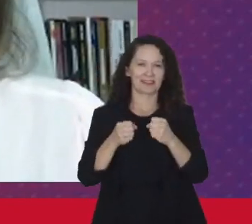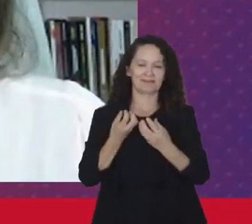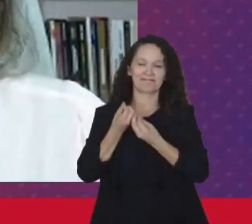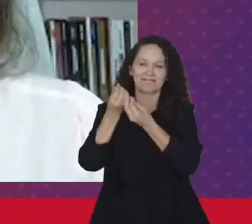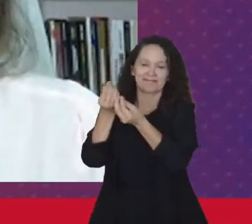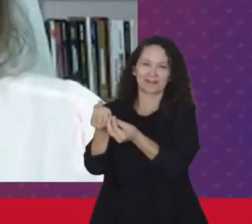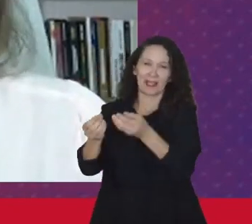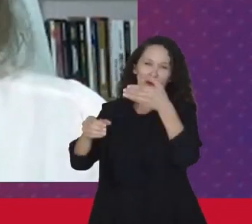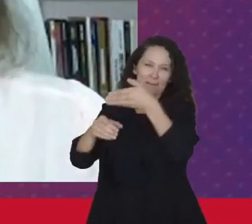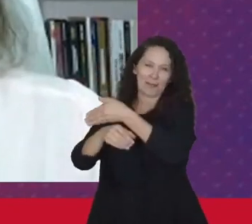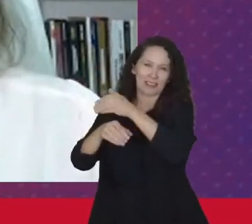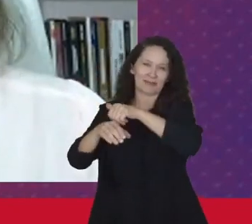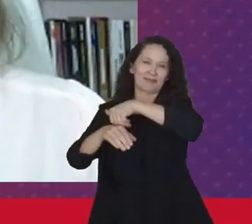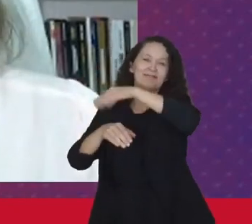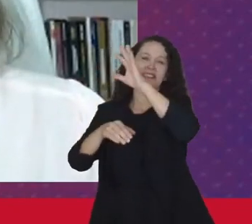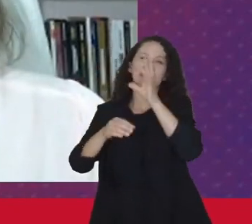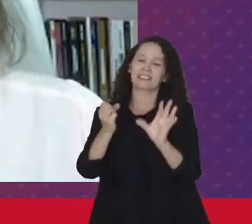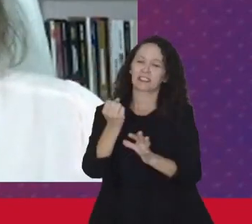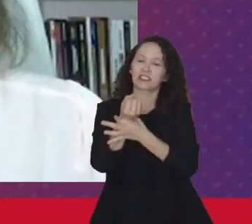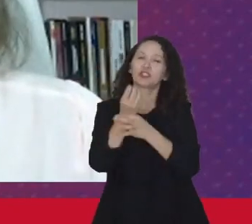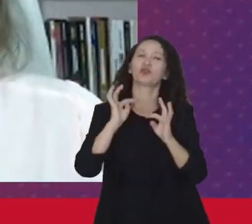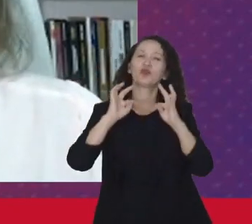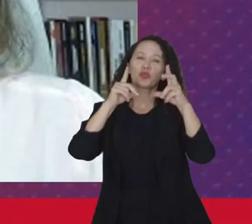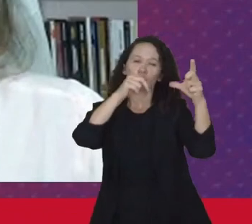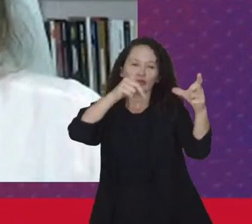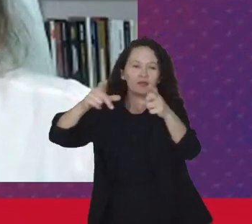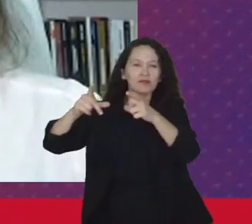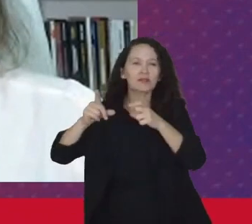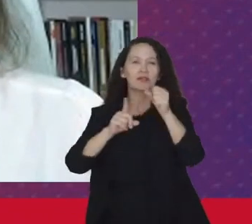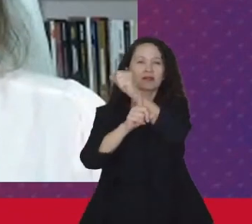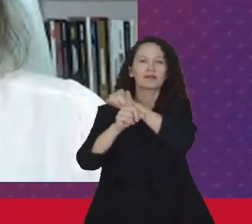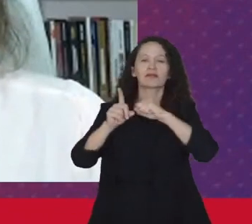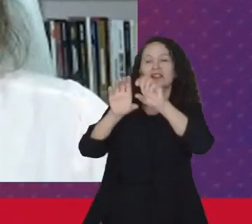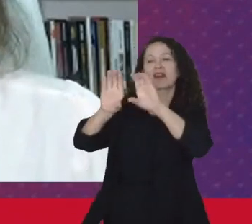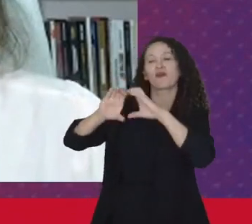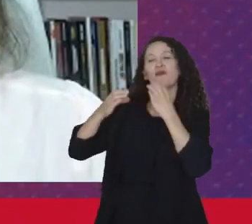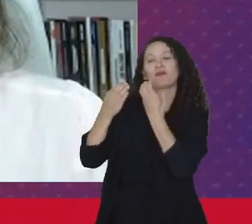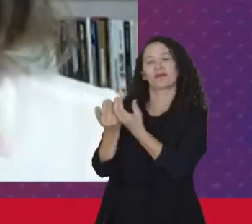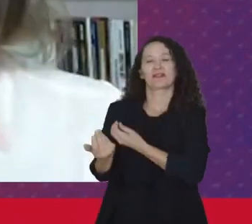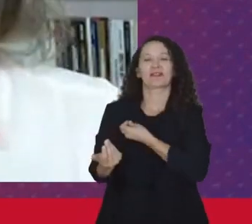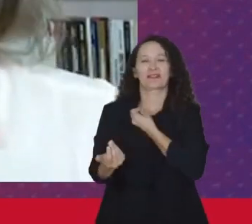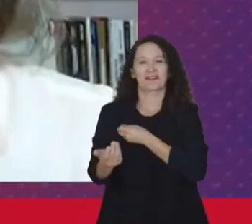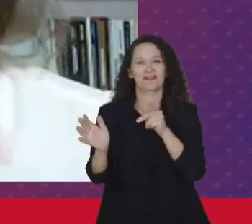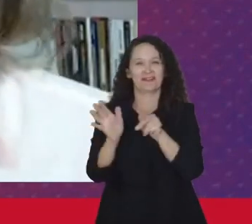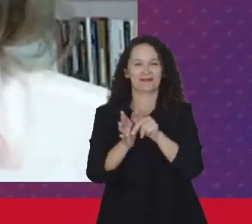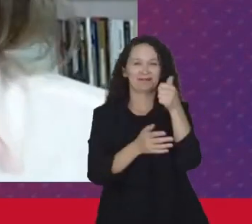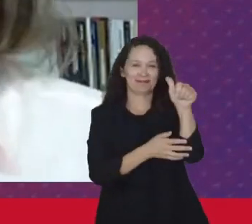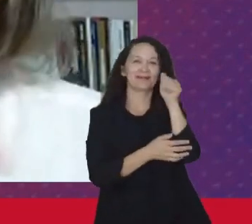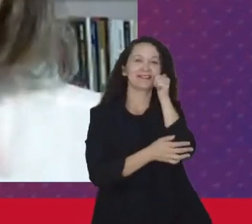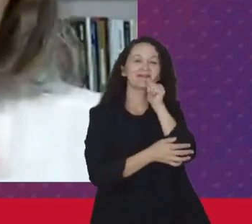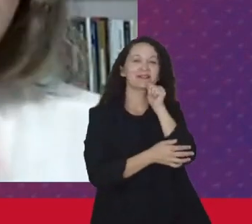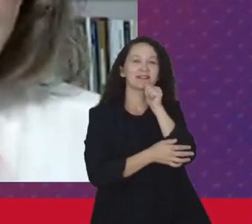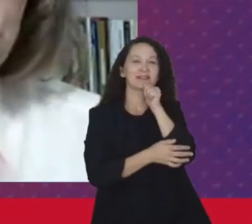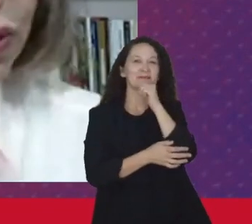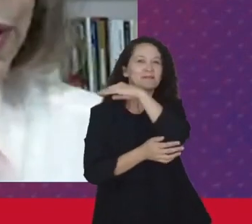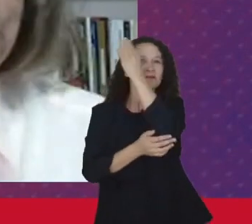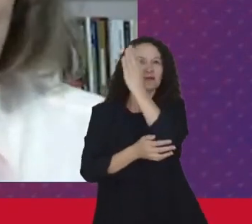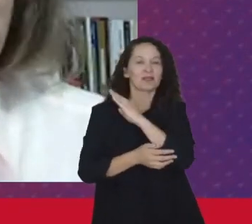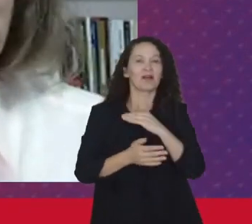que participem plenamente de todos os espaços da comunidade em que vivem. No Brasil,